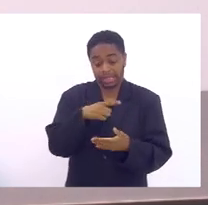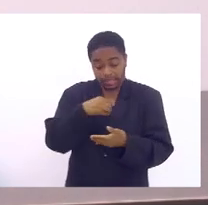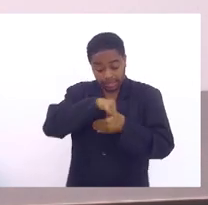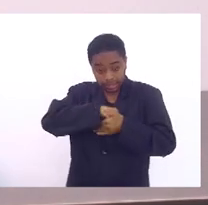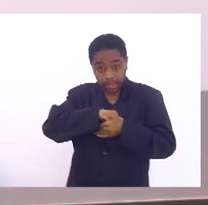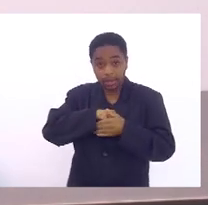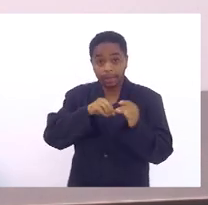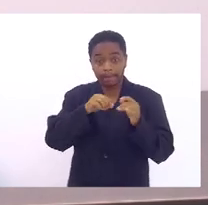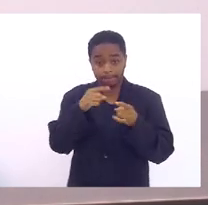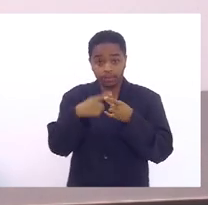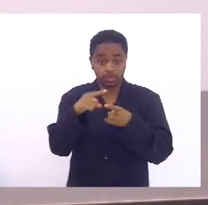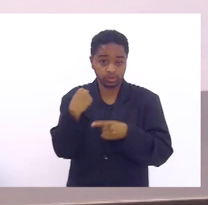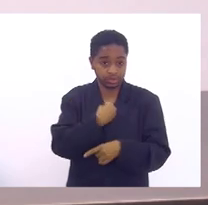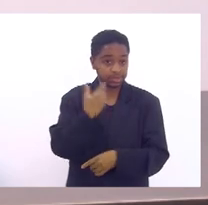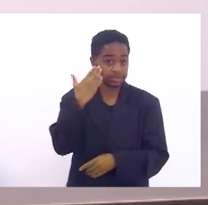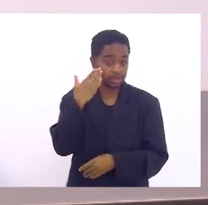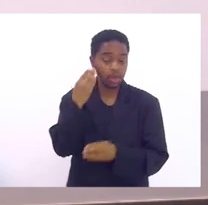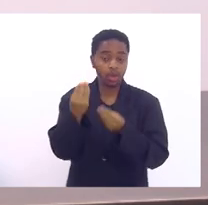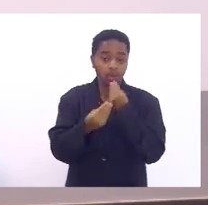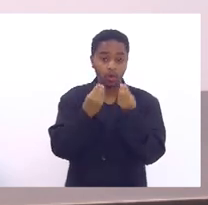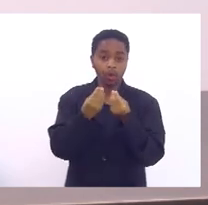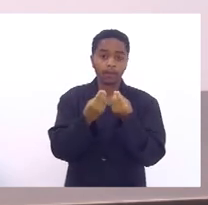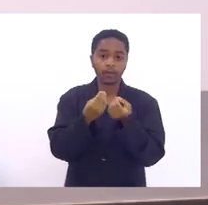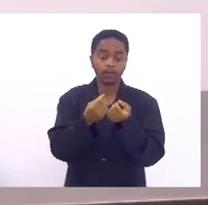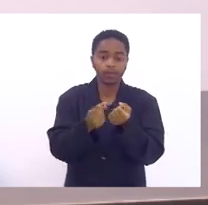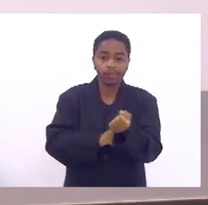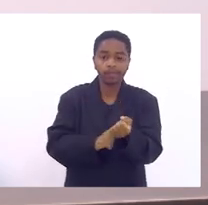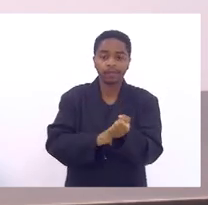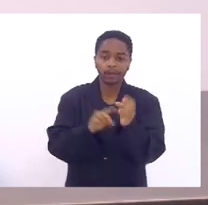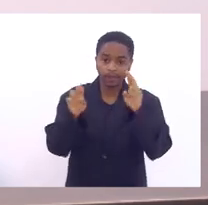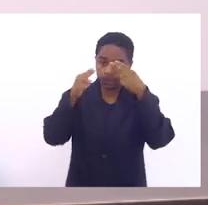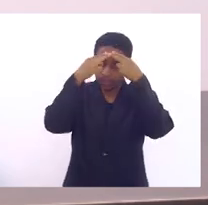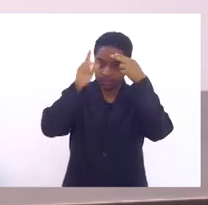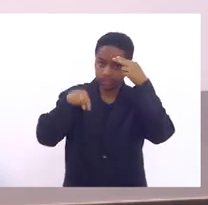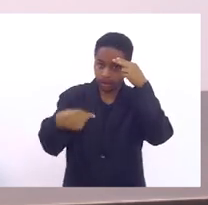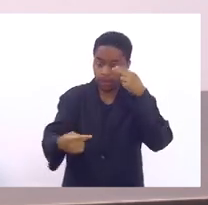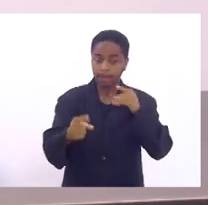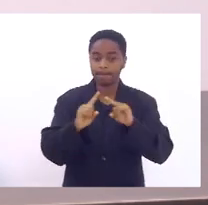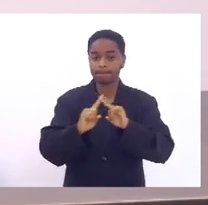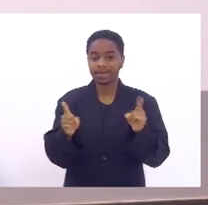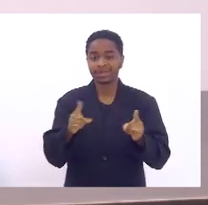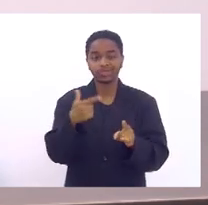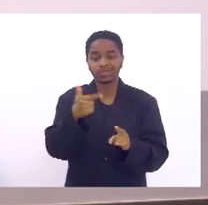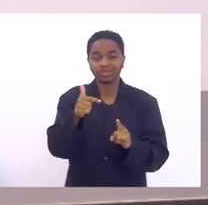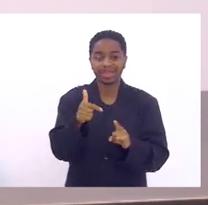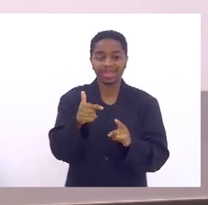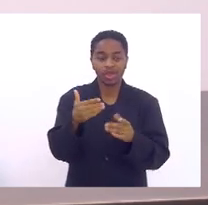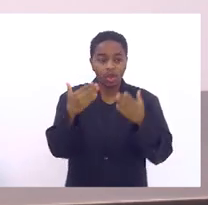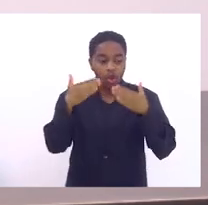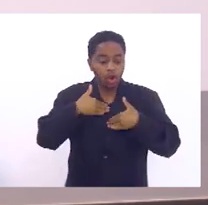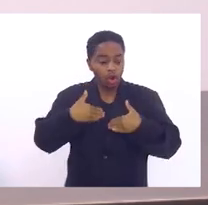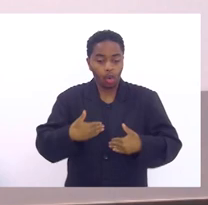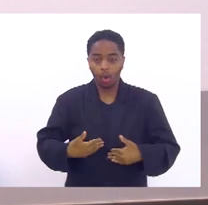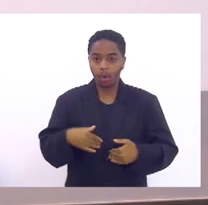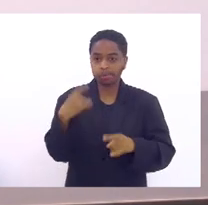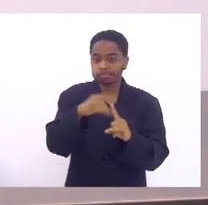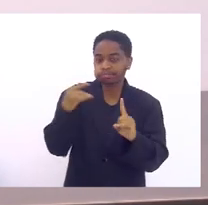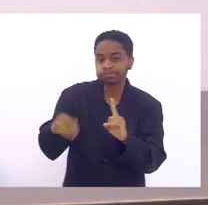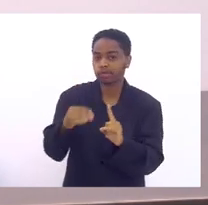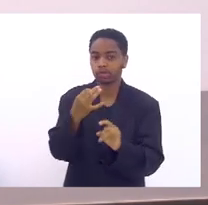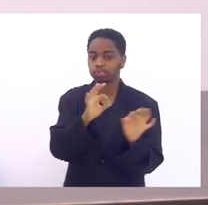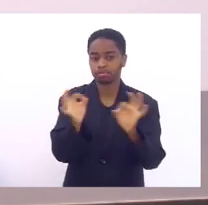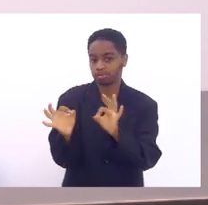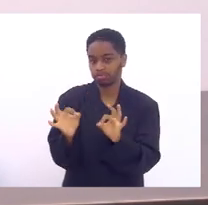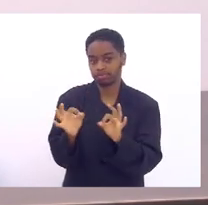consequências do stresse pós-traumático e da depressão mas não carregavam uma marca externa visível né que validasse a